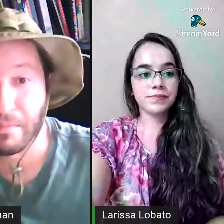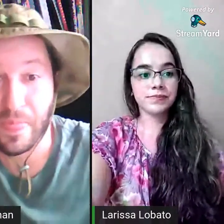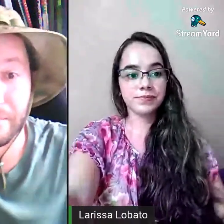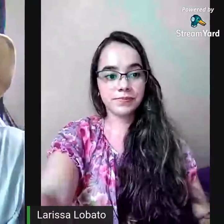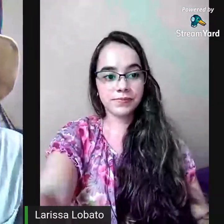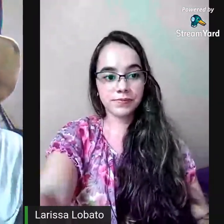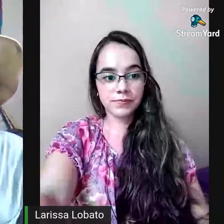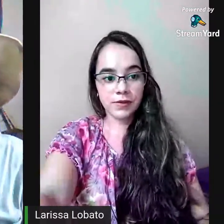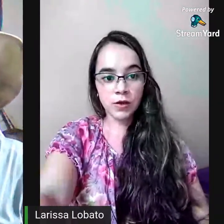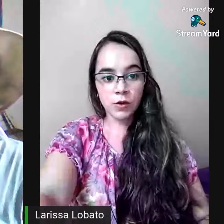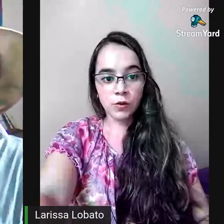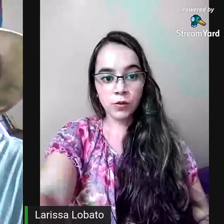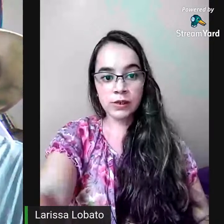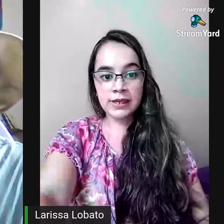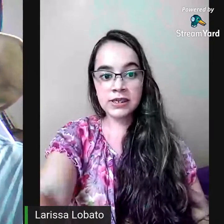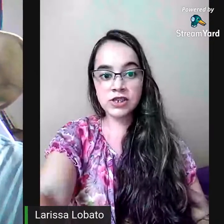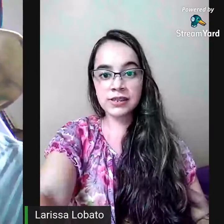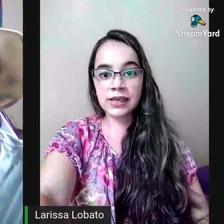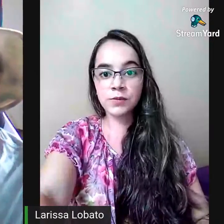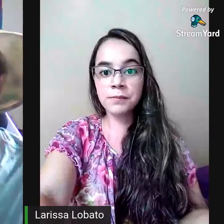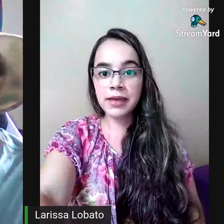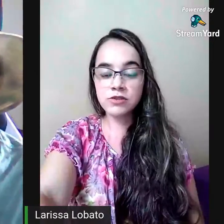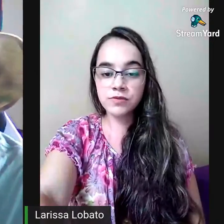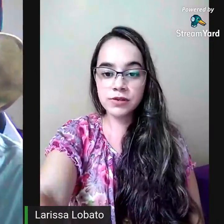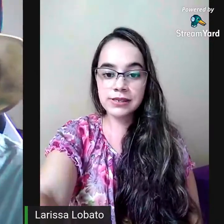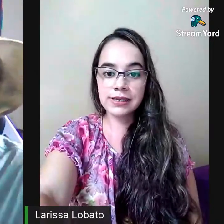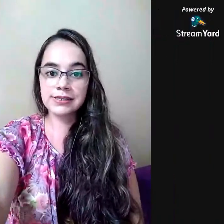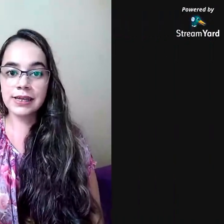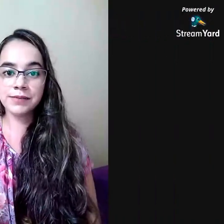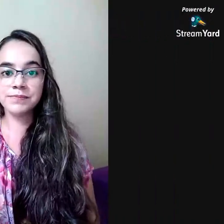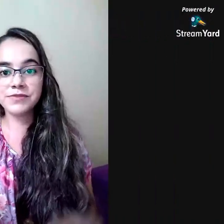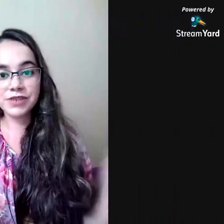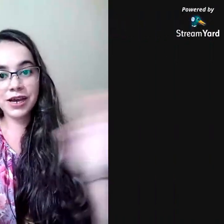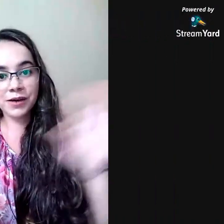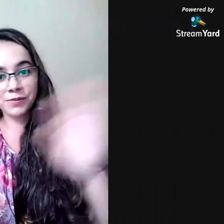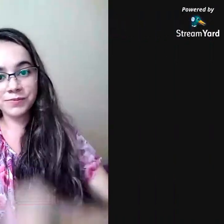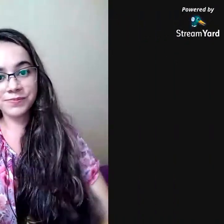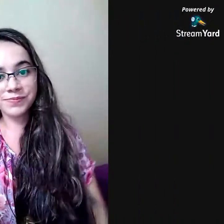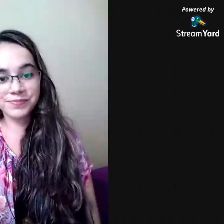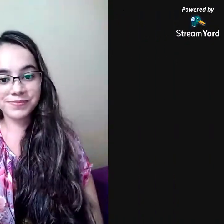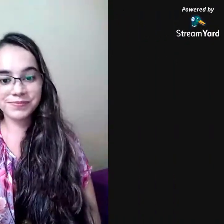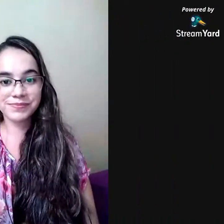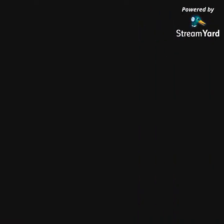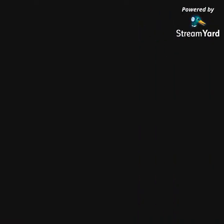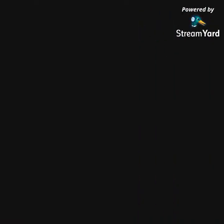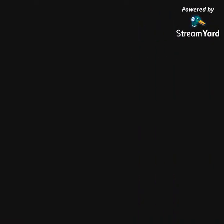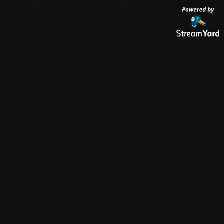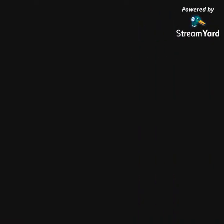Valeu, tchau, O tchau, link pessoal. já está no e-mail de vocês, tá? Tchau!